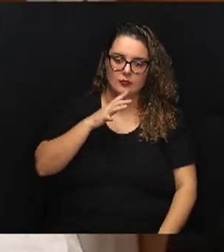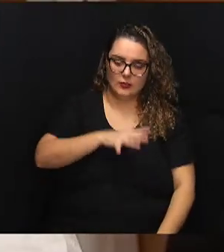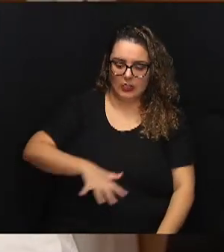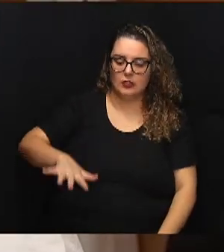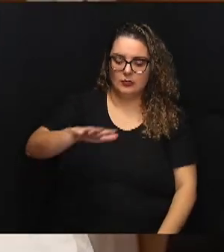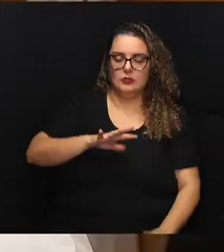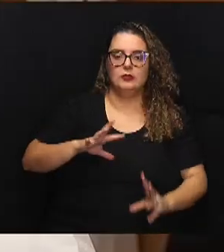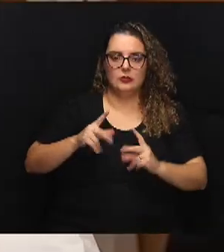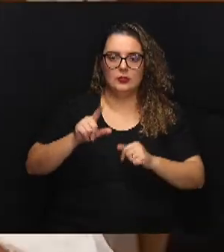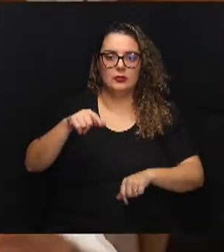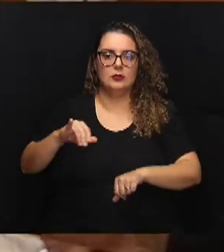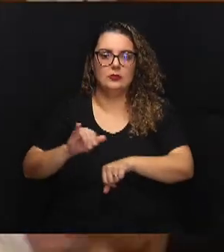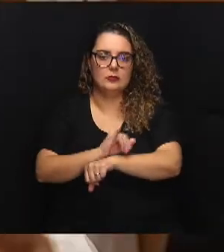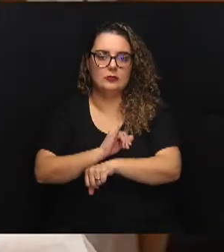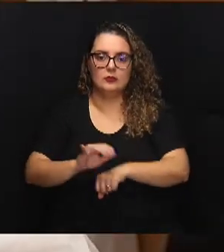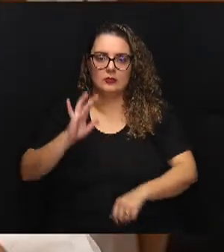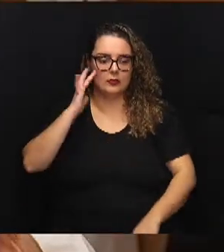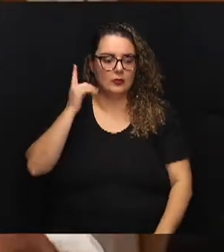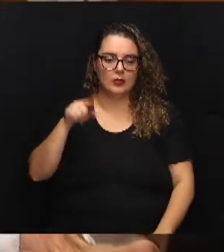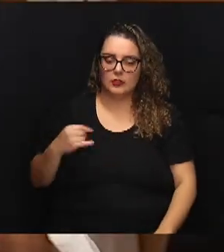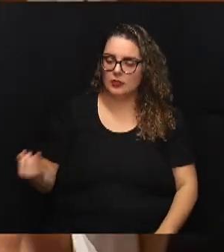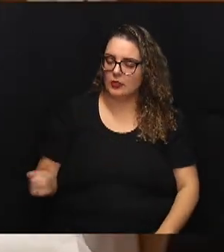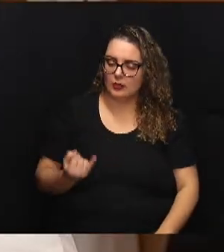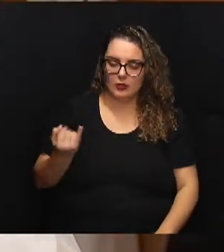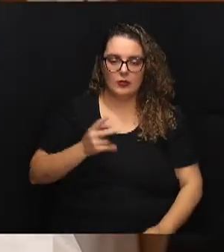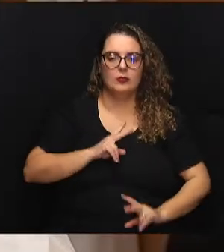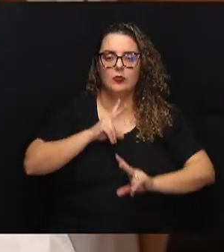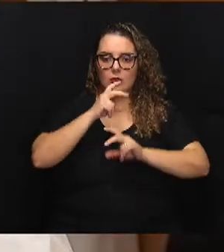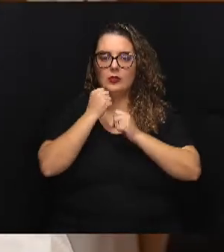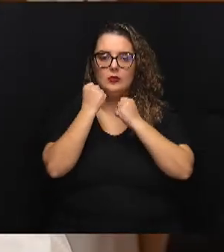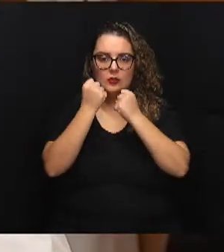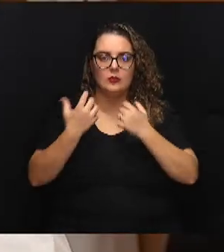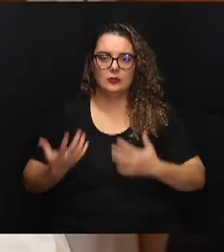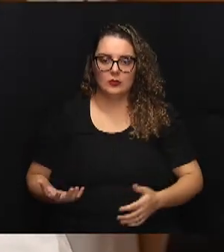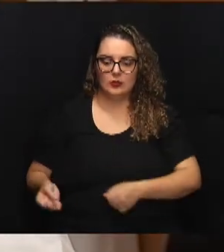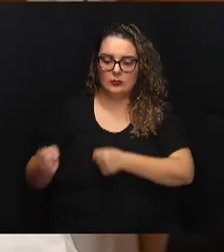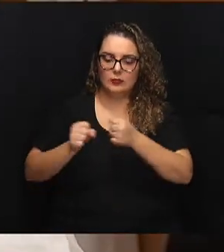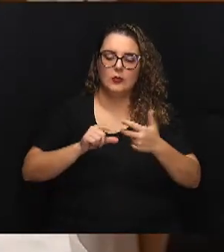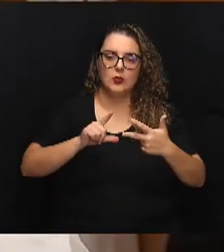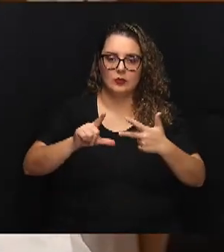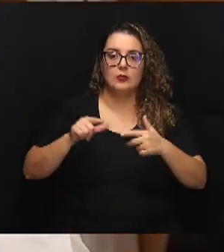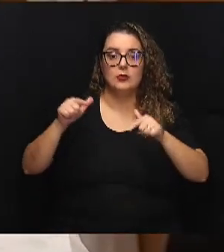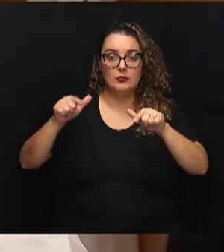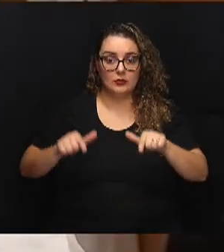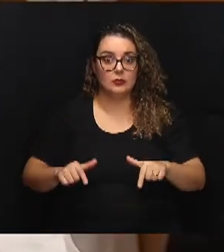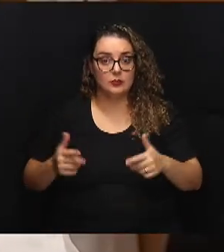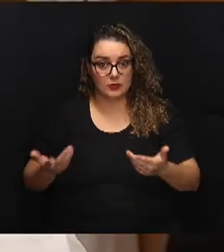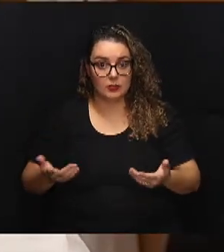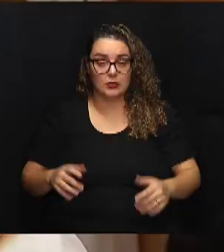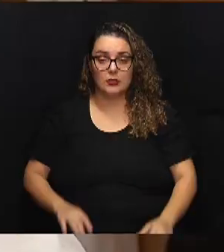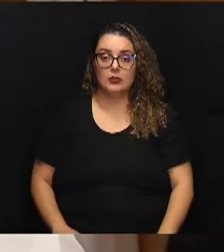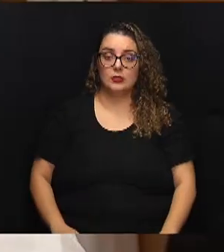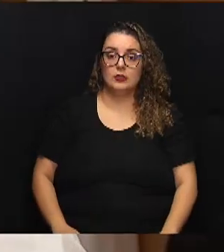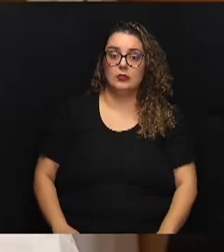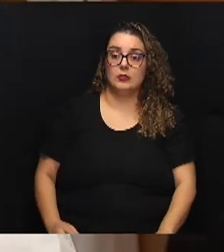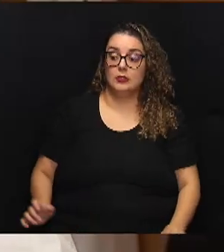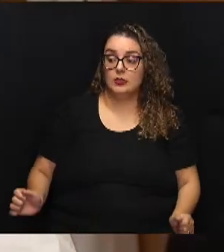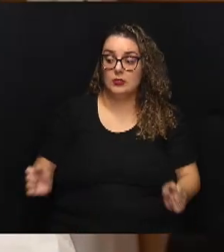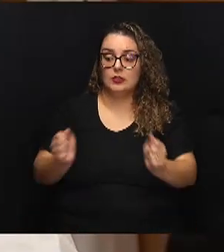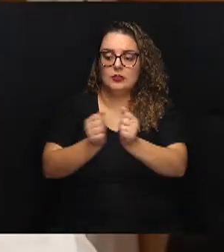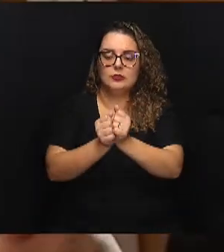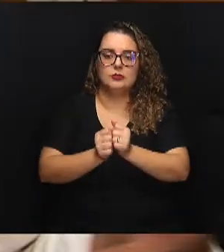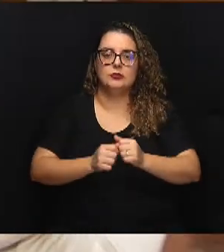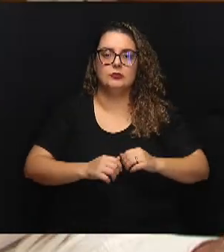É um instrumento que eu considero fundamental para fortalecer o poder legislativo local, que aproxima a Câmara